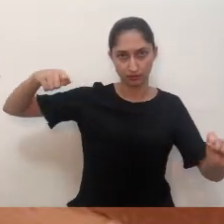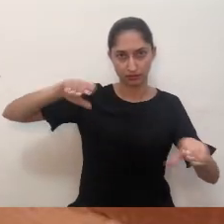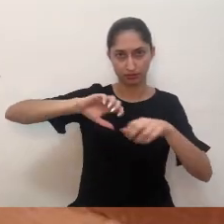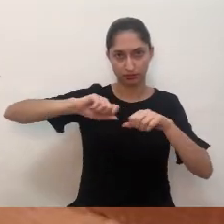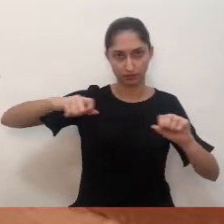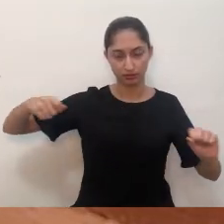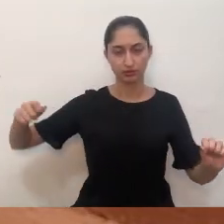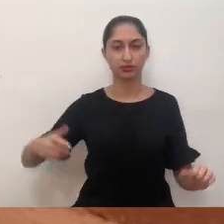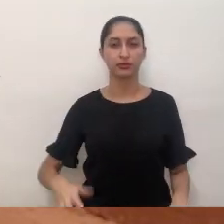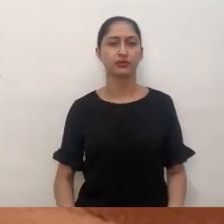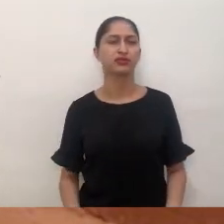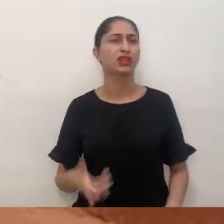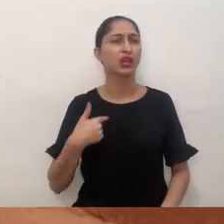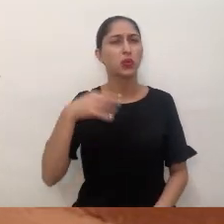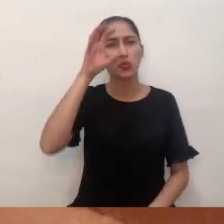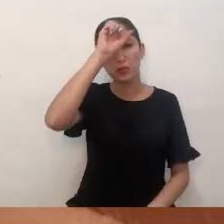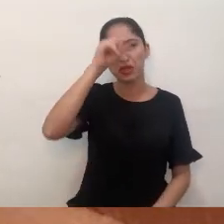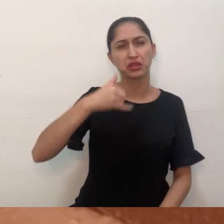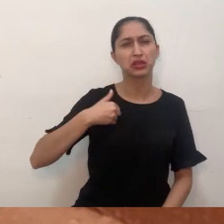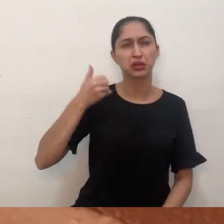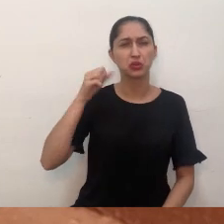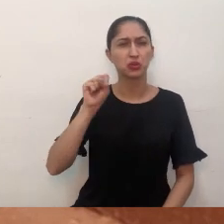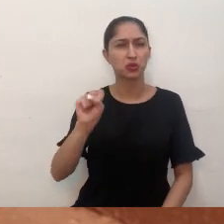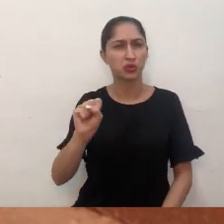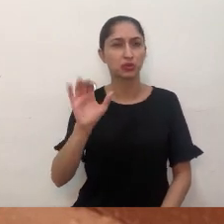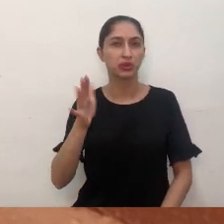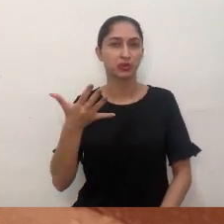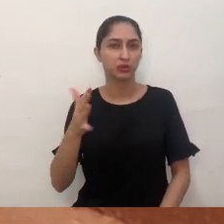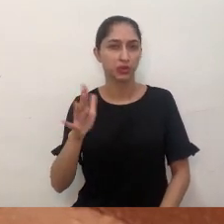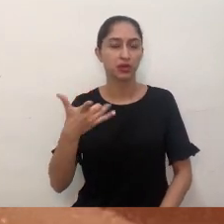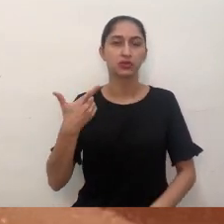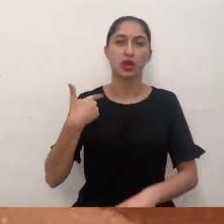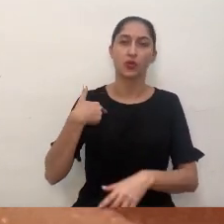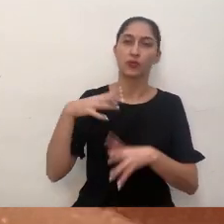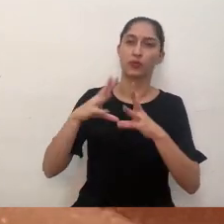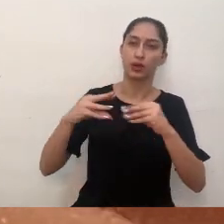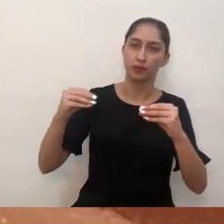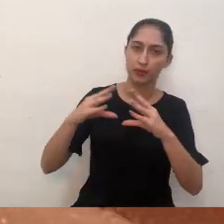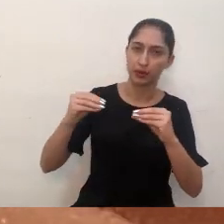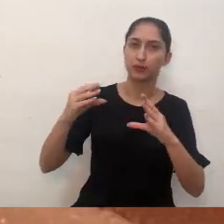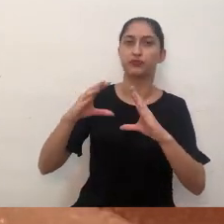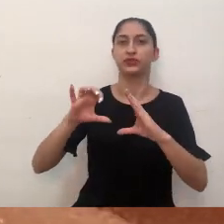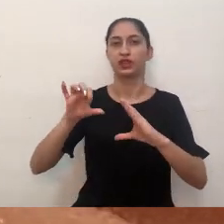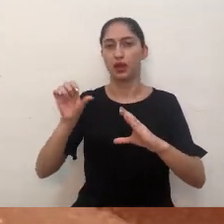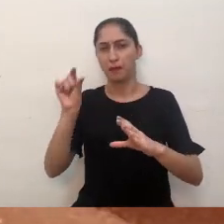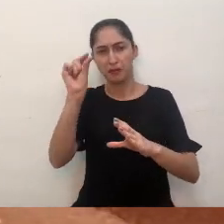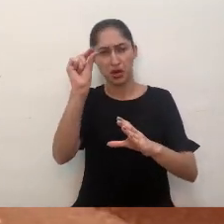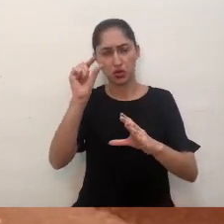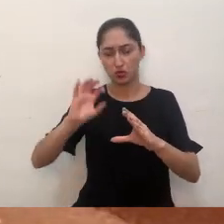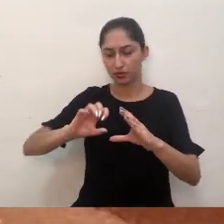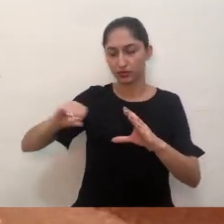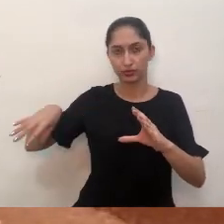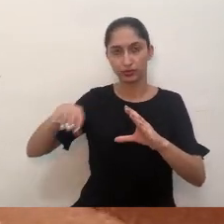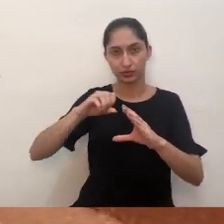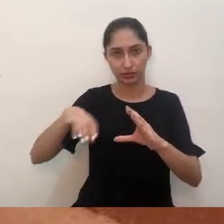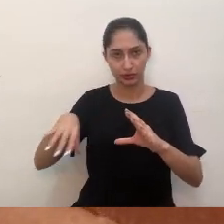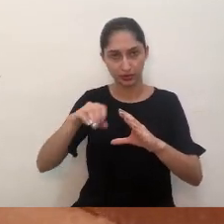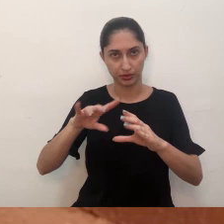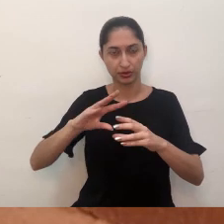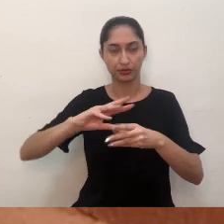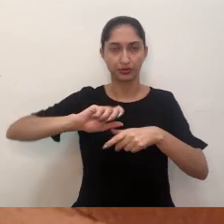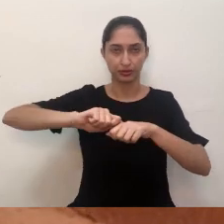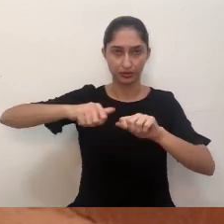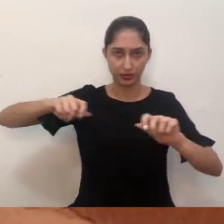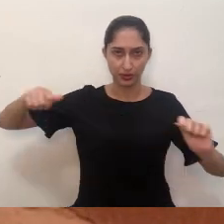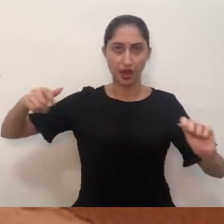Desde pequena aprendi a fiar com uns 8 anos, aí a escoroçar o algodão, aí a gente fiava o pavio, fiava a linha, aí